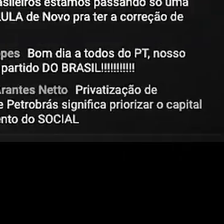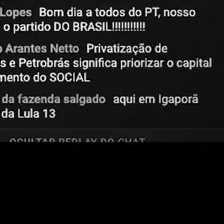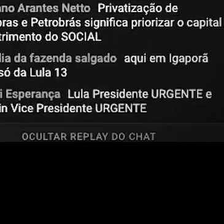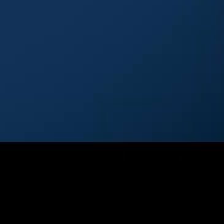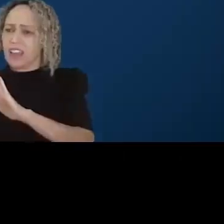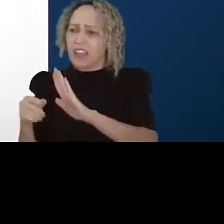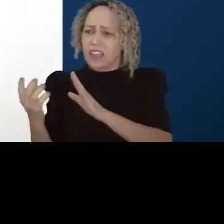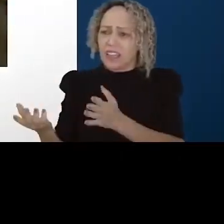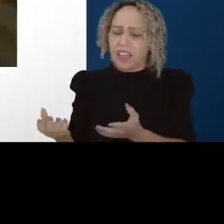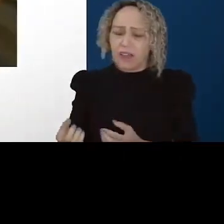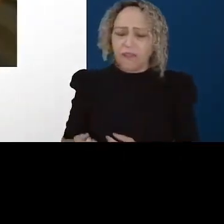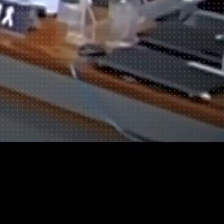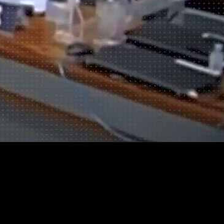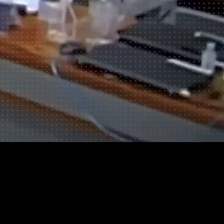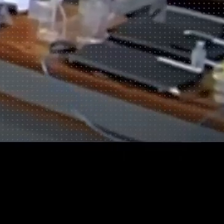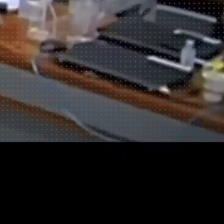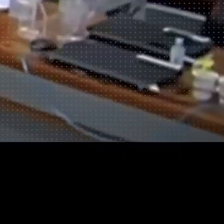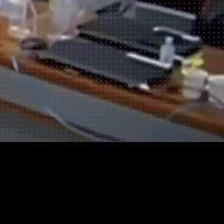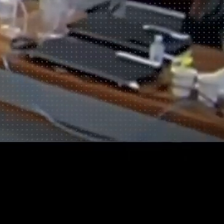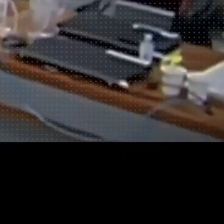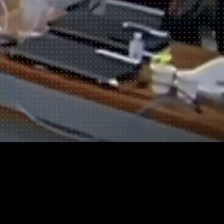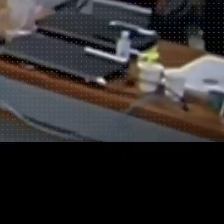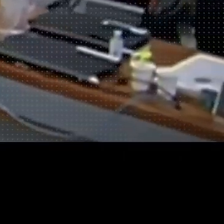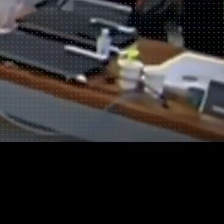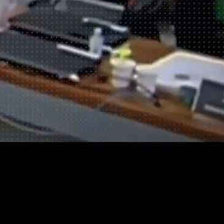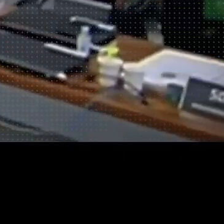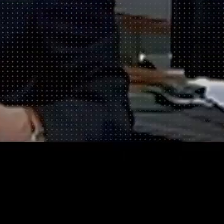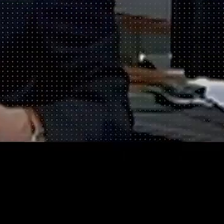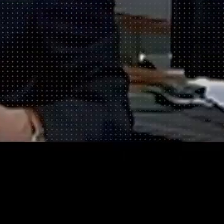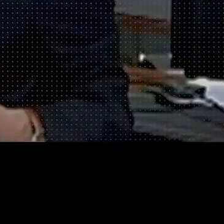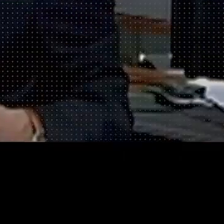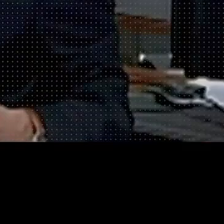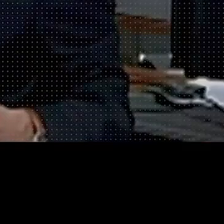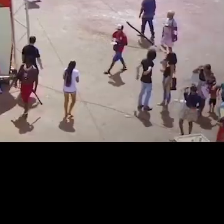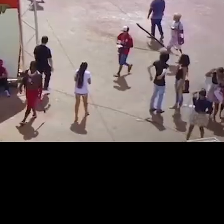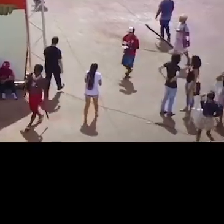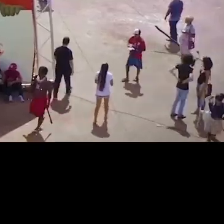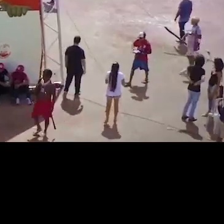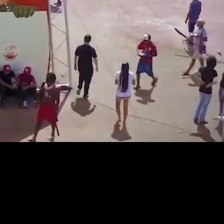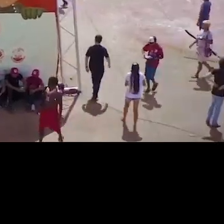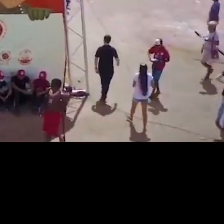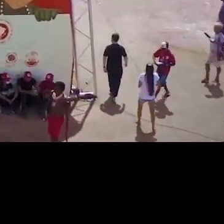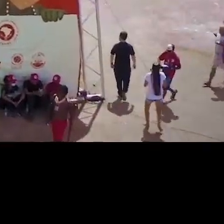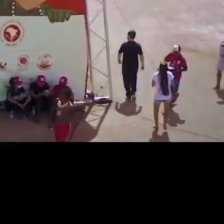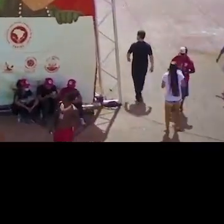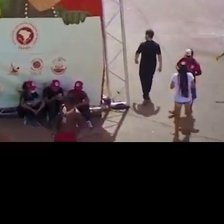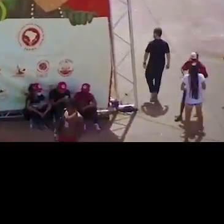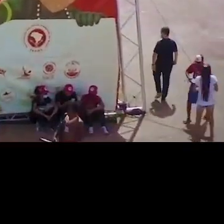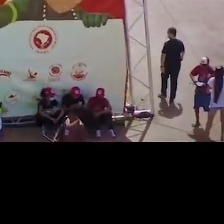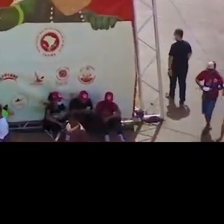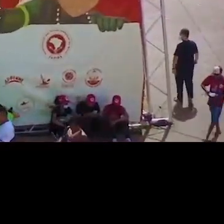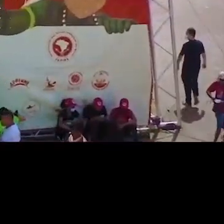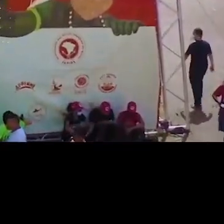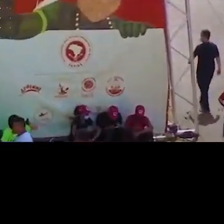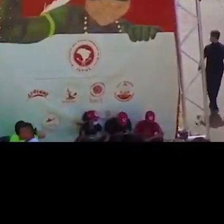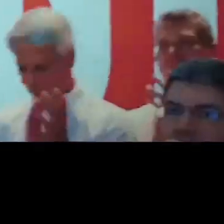redes. Estamos presentes nos momentos de luto e nos momentos de luta,